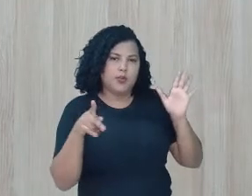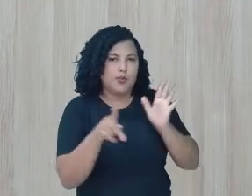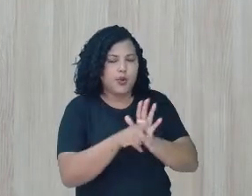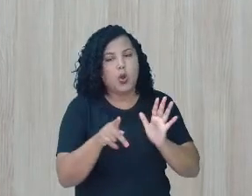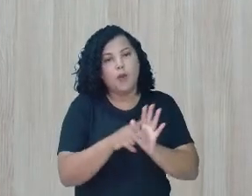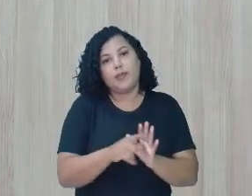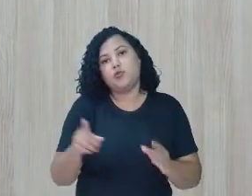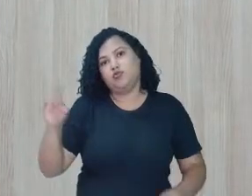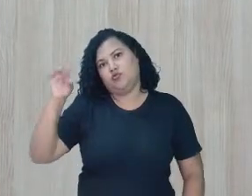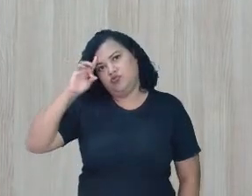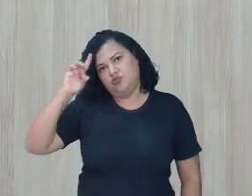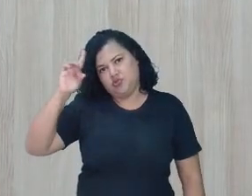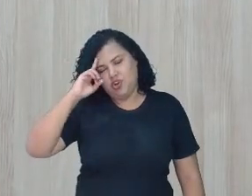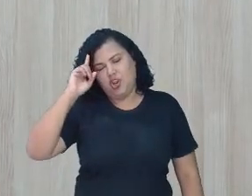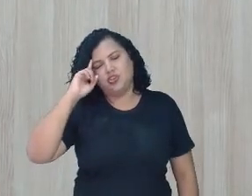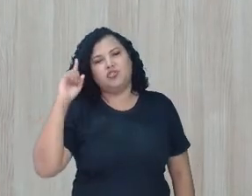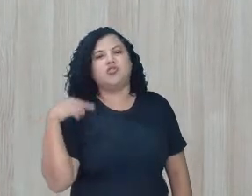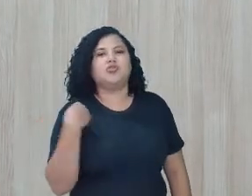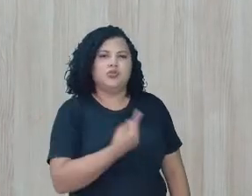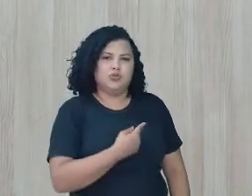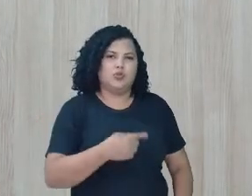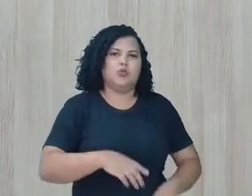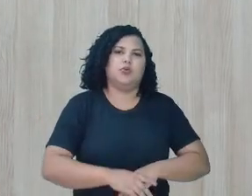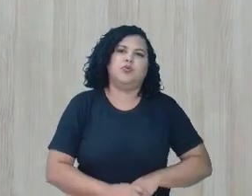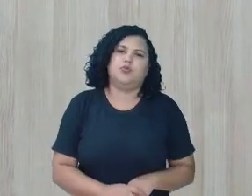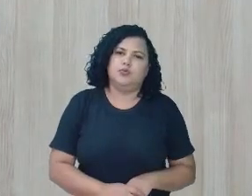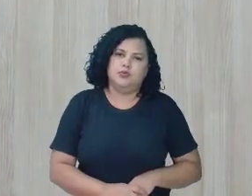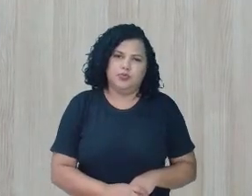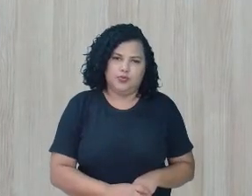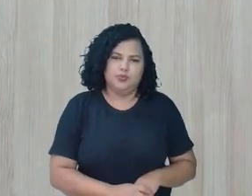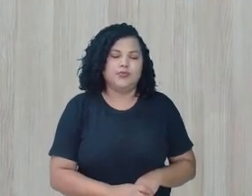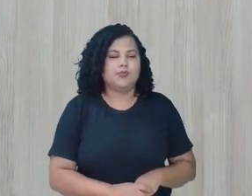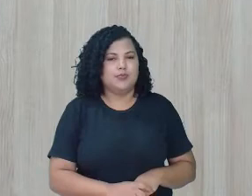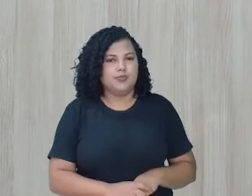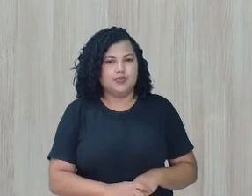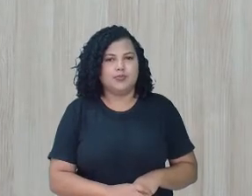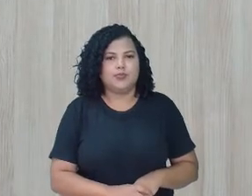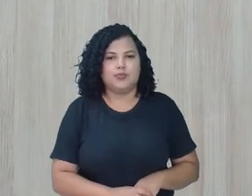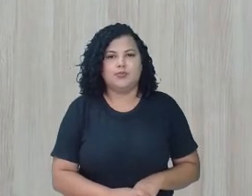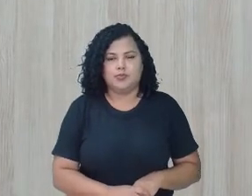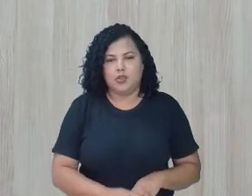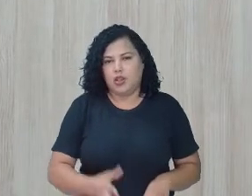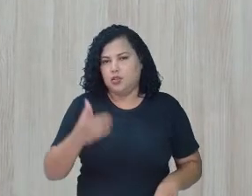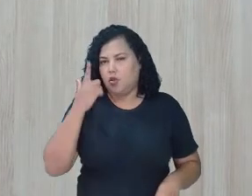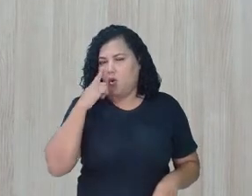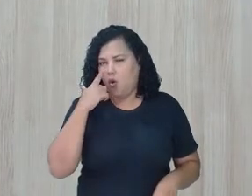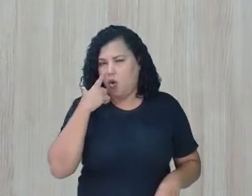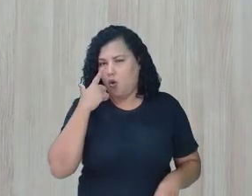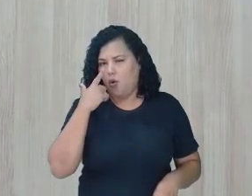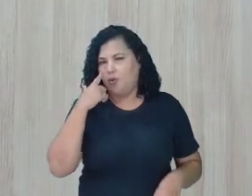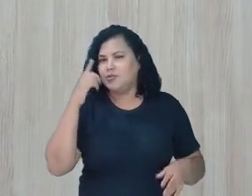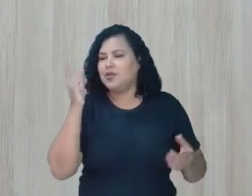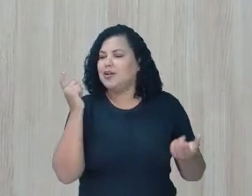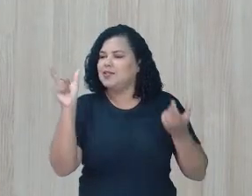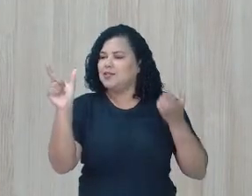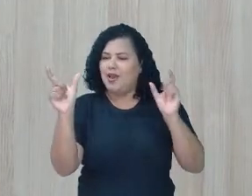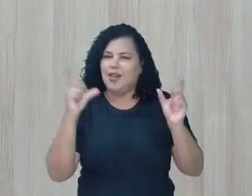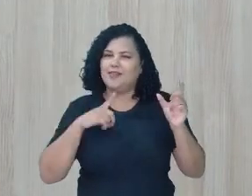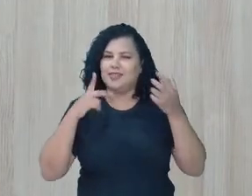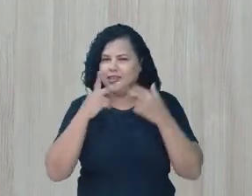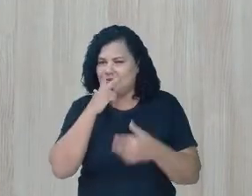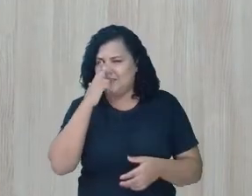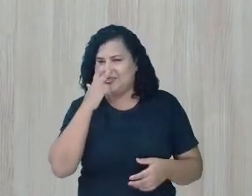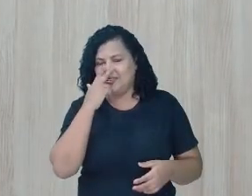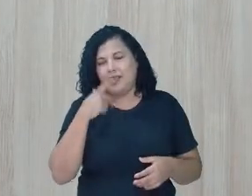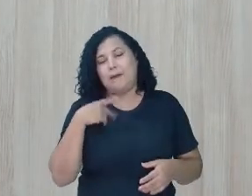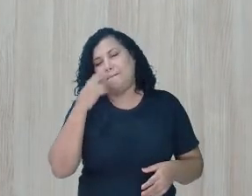estar envolvida aí com as questões do nosso dia a dia, do cotidiano. Então, olha aí como as palavras se assemelham,